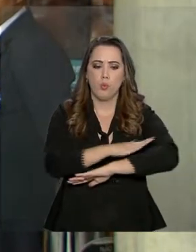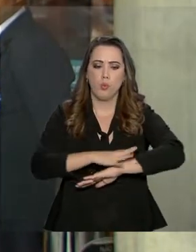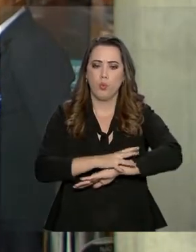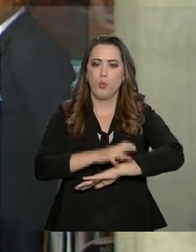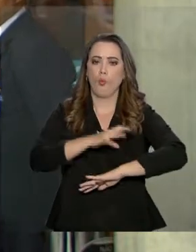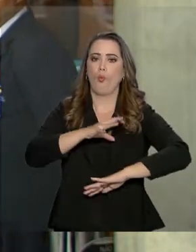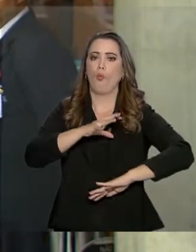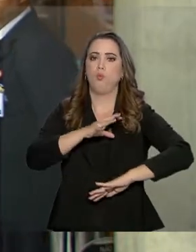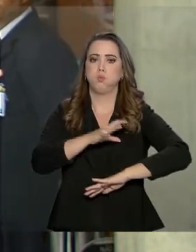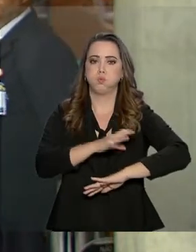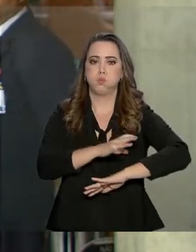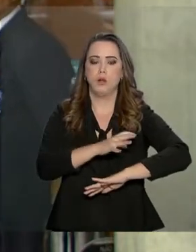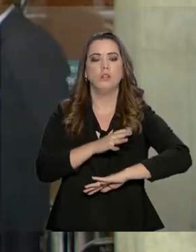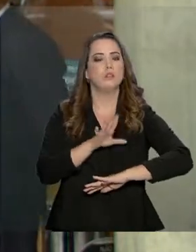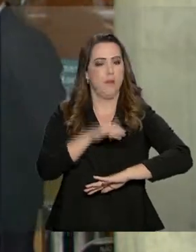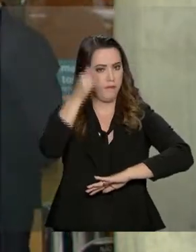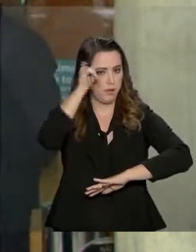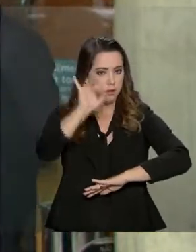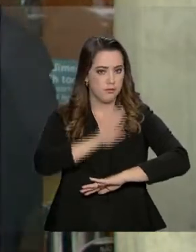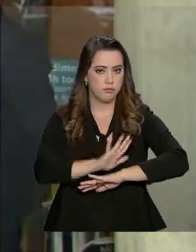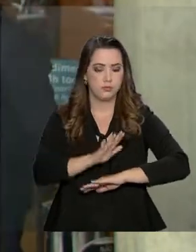agora a Brasília